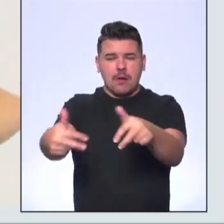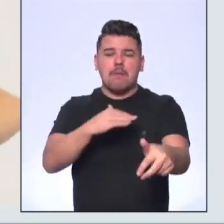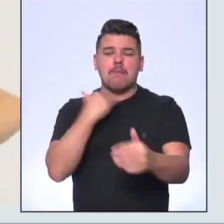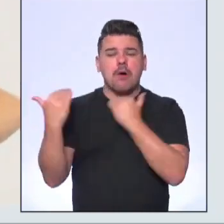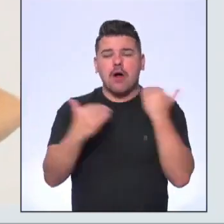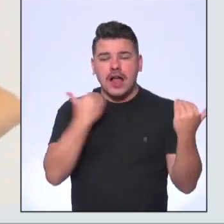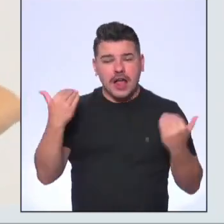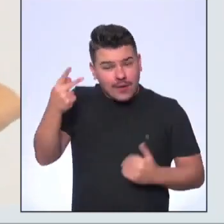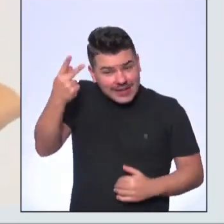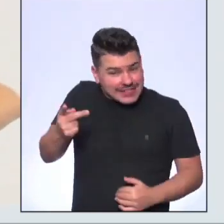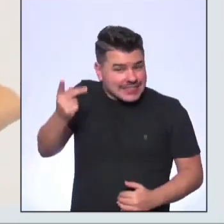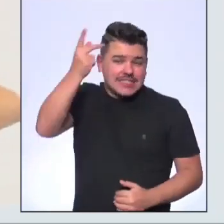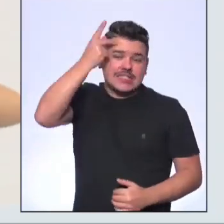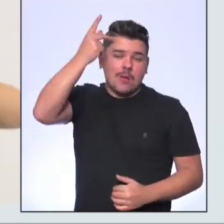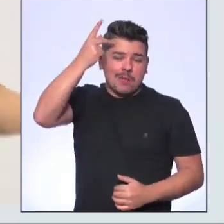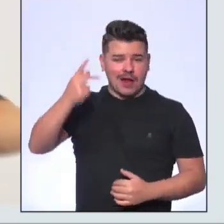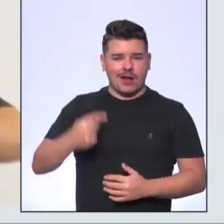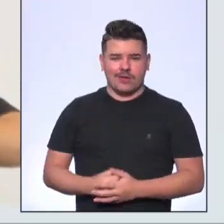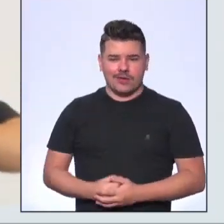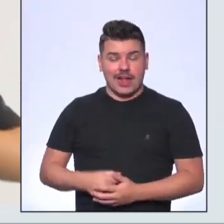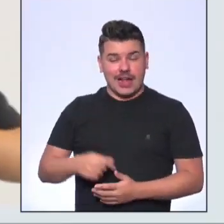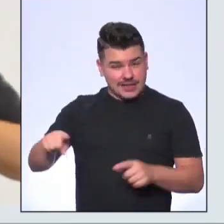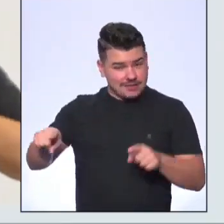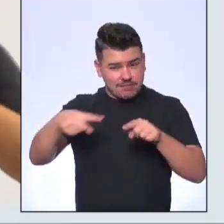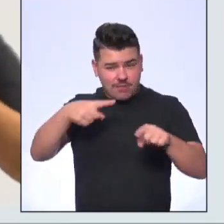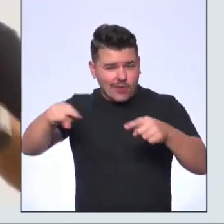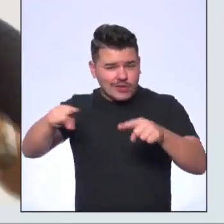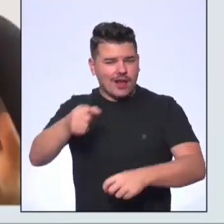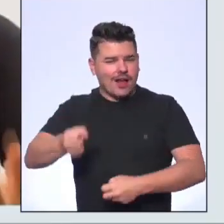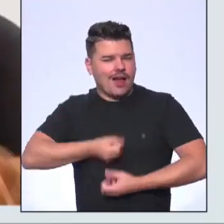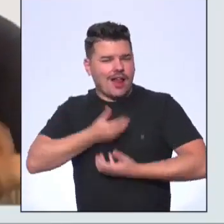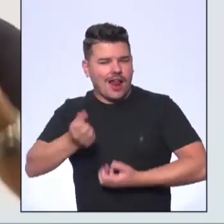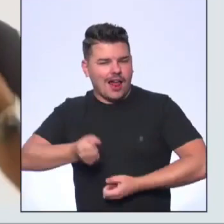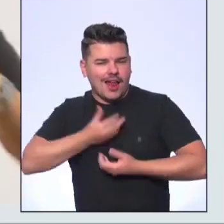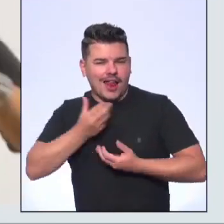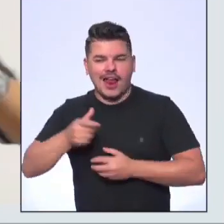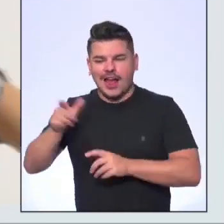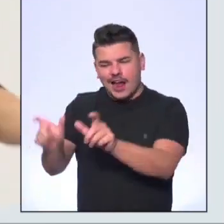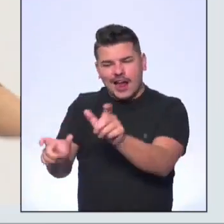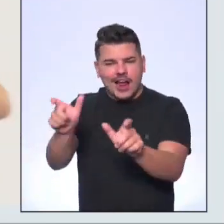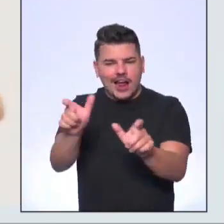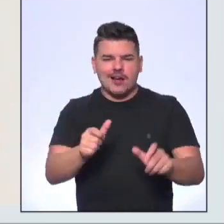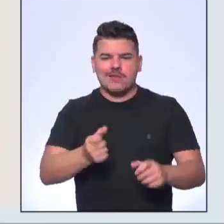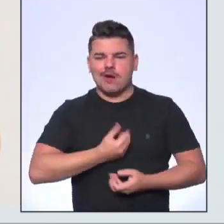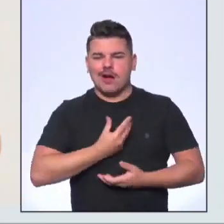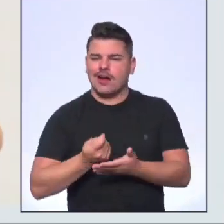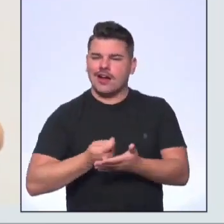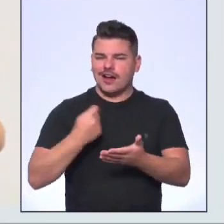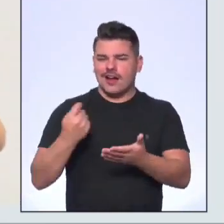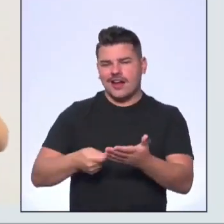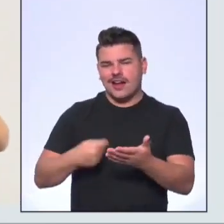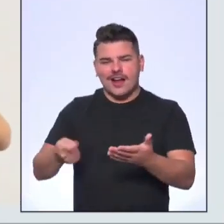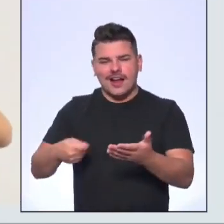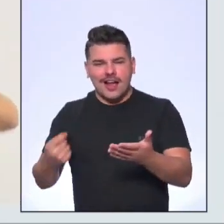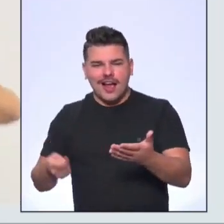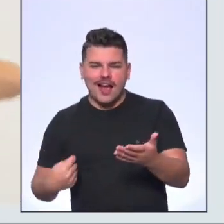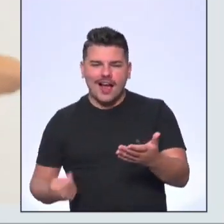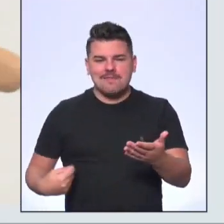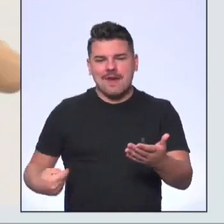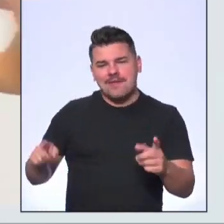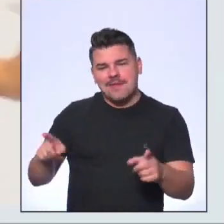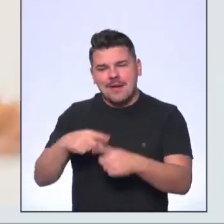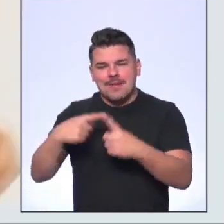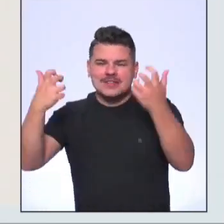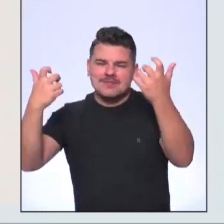tá? E nesse poema, o poeta, ou nessa música, o compositor, ele fala de